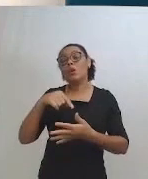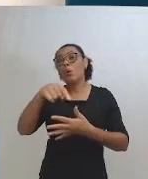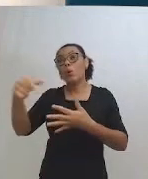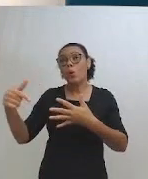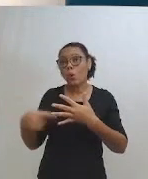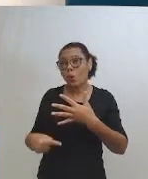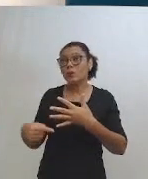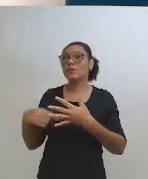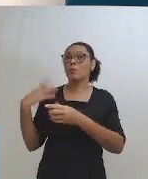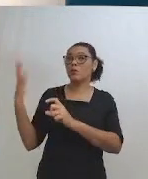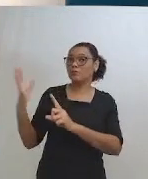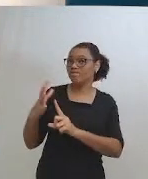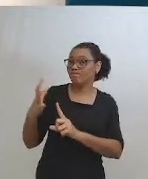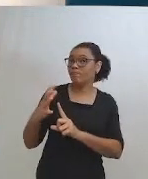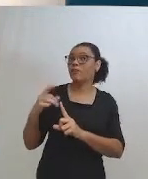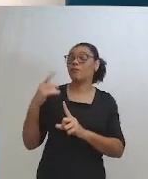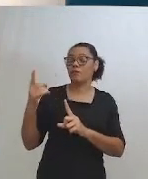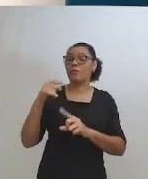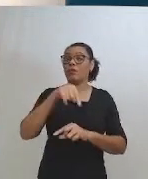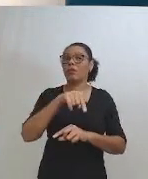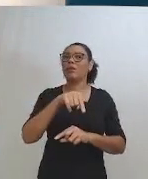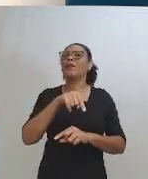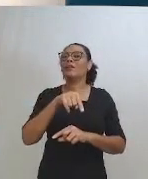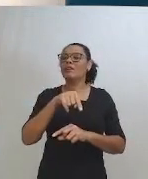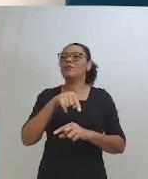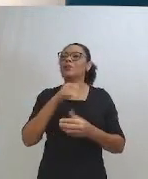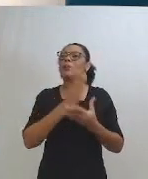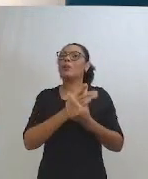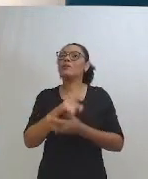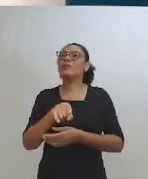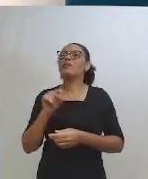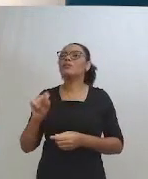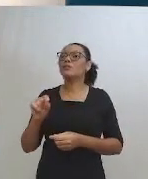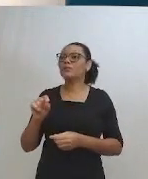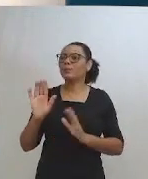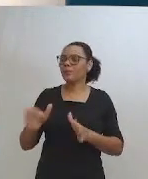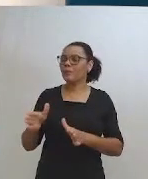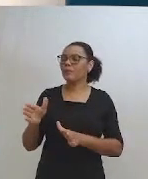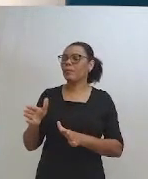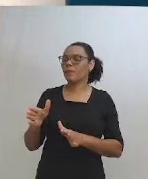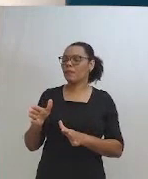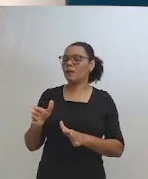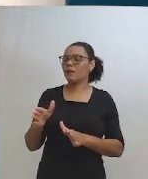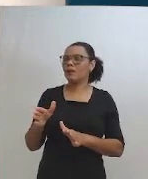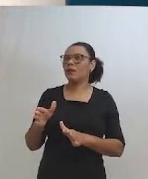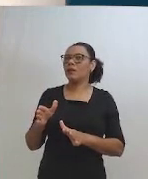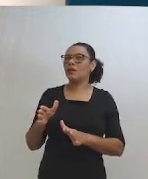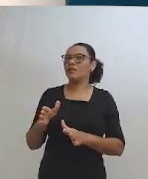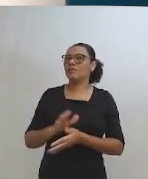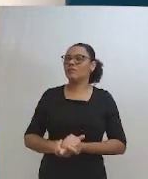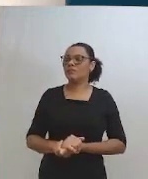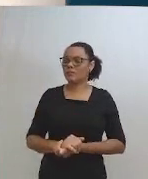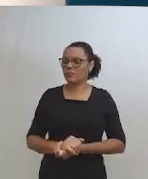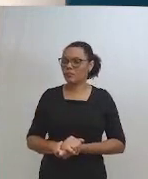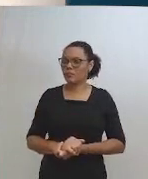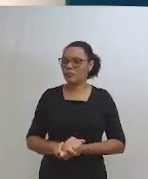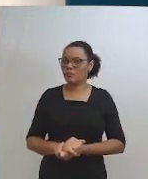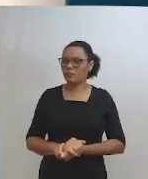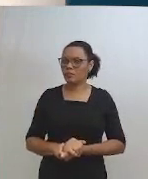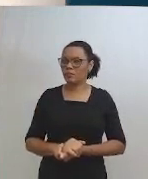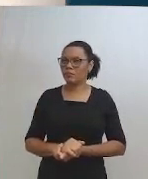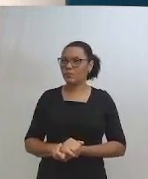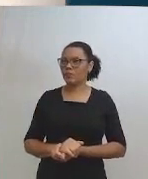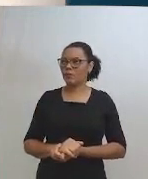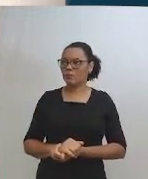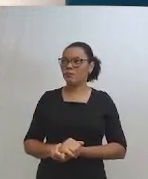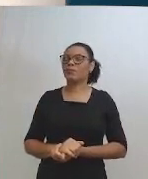ação penal. No caso em que pese os pacientes já estarem pronunciados há cerca de 11 meses, constata-se que o atraso da realização da sessão do júri